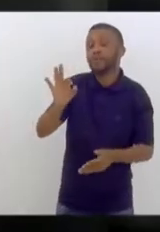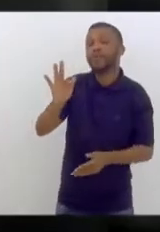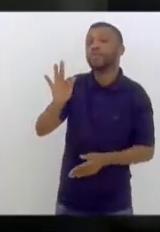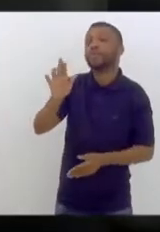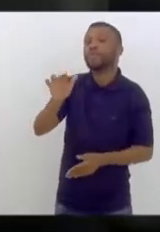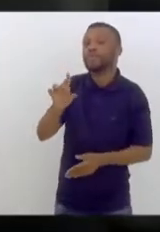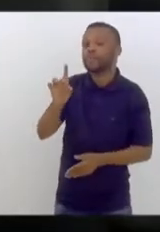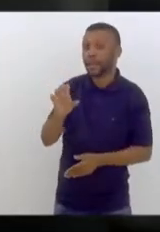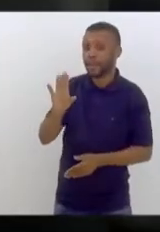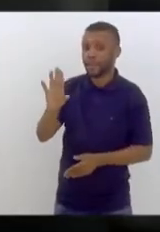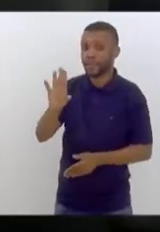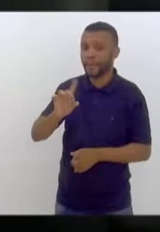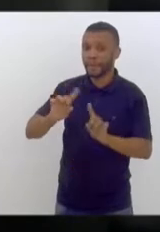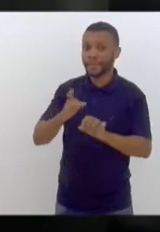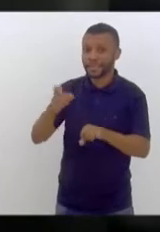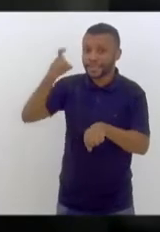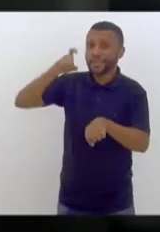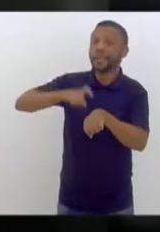na hora